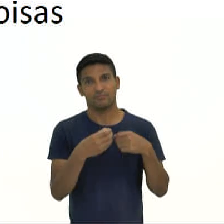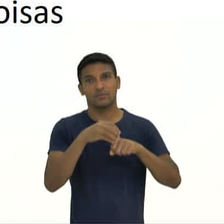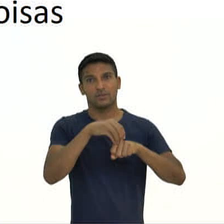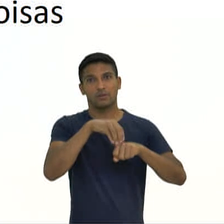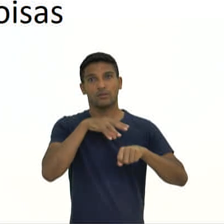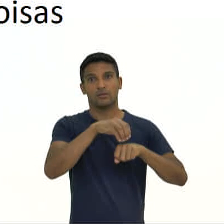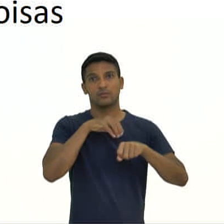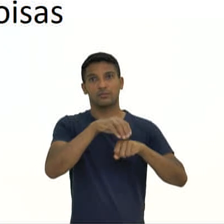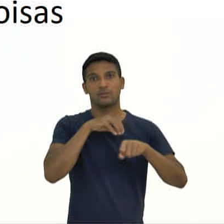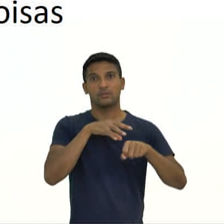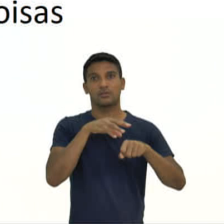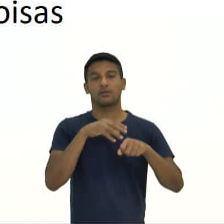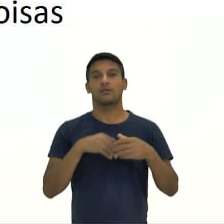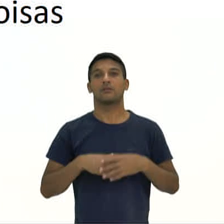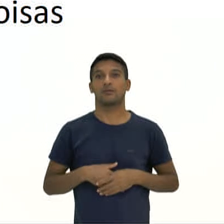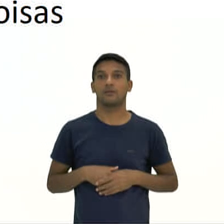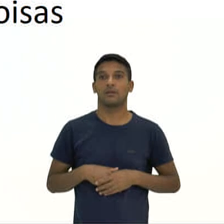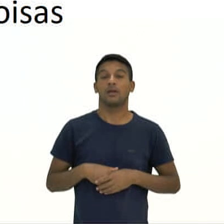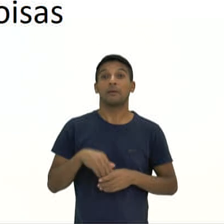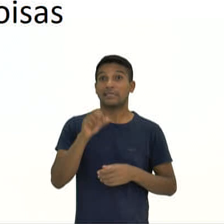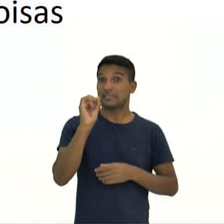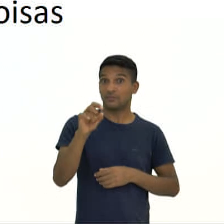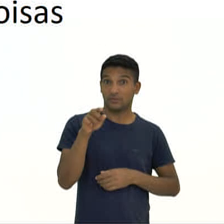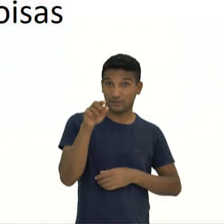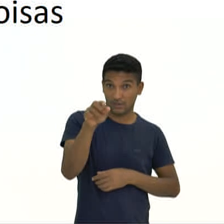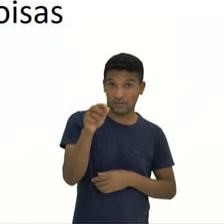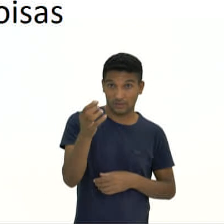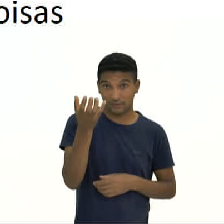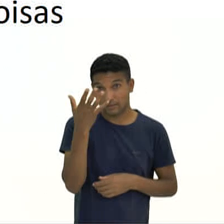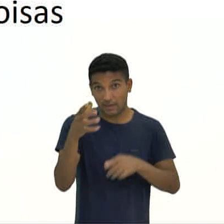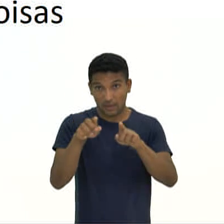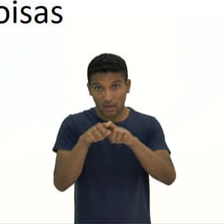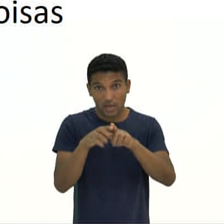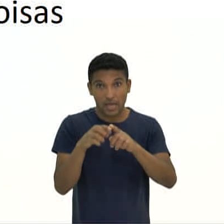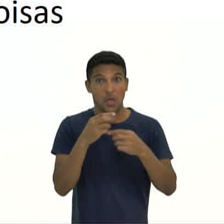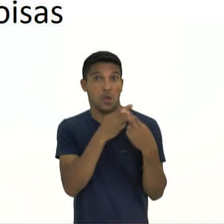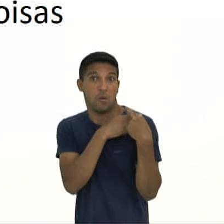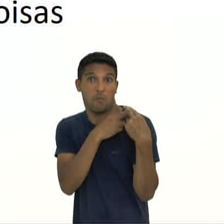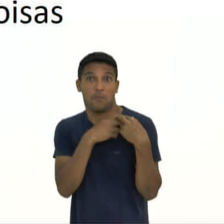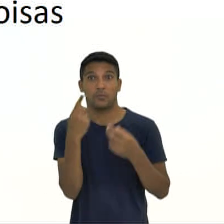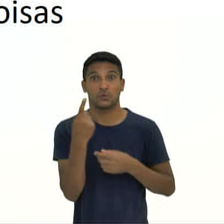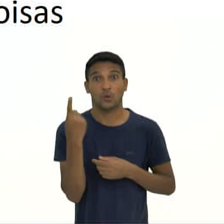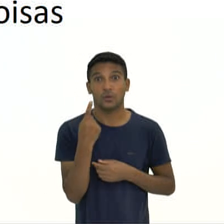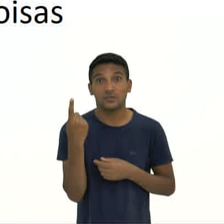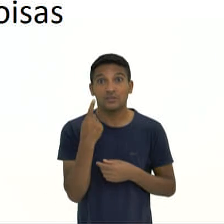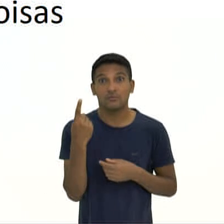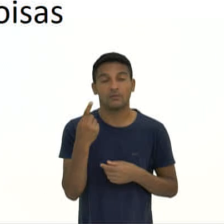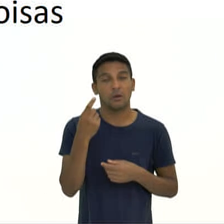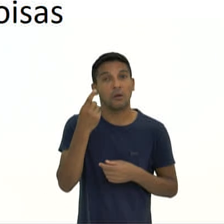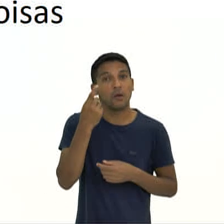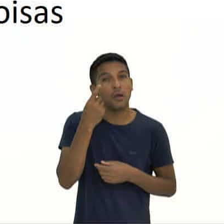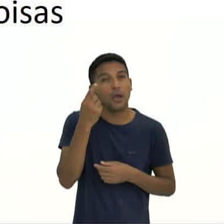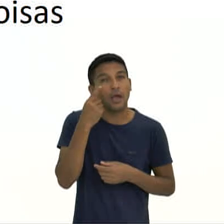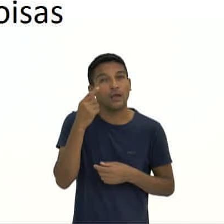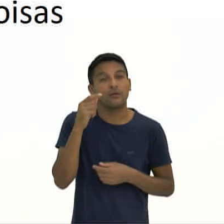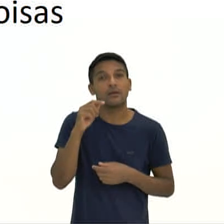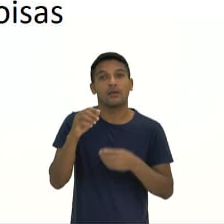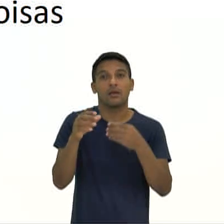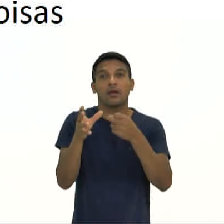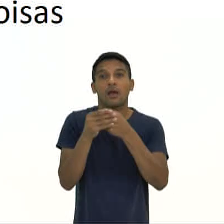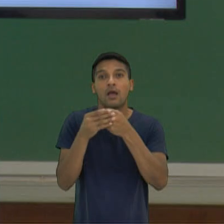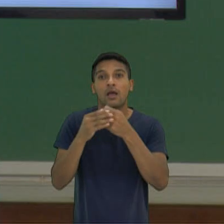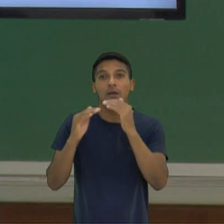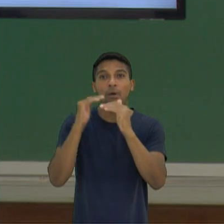uma sugestão é fazer uma lista de coisas de que gosta e outra de coisas de que não gosta. Veja só, o